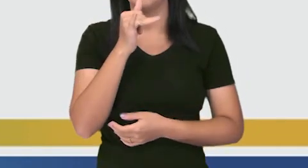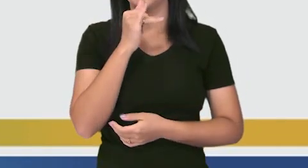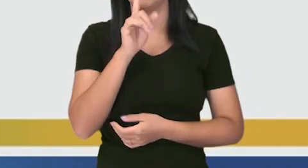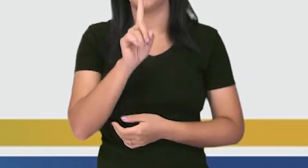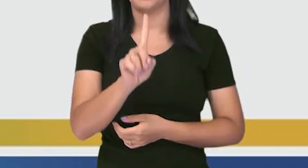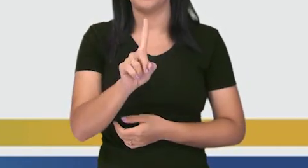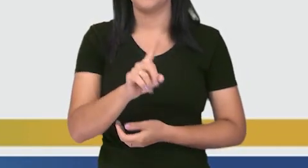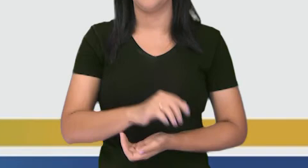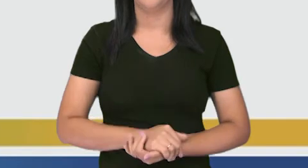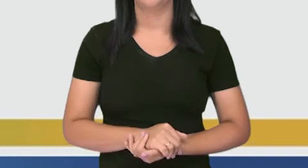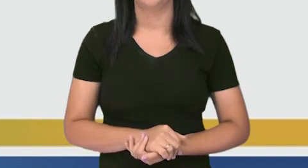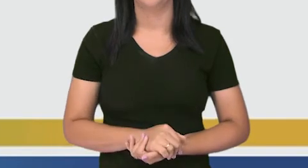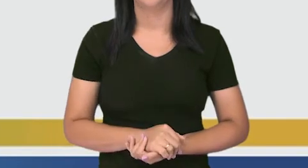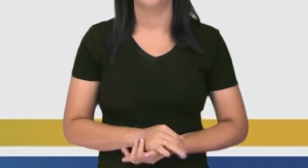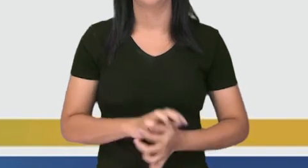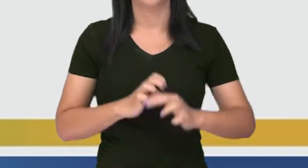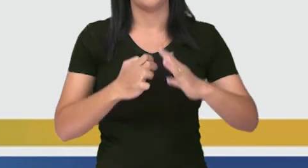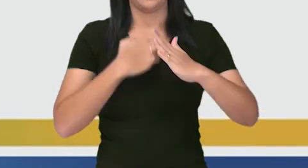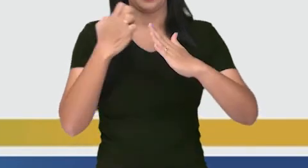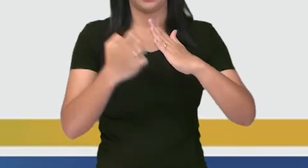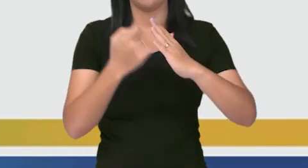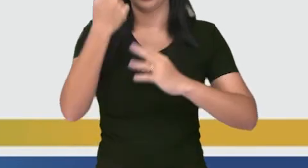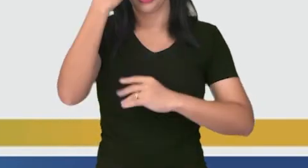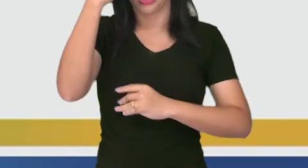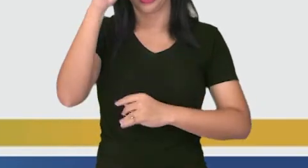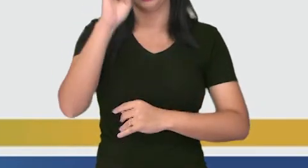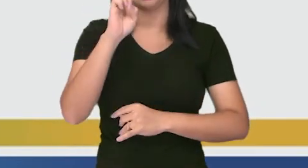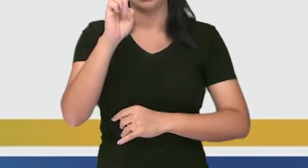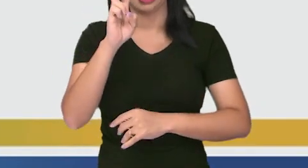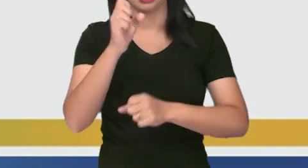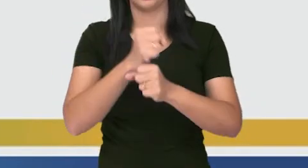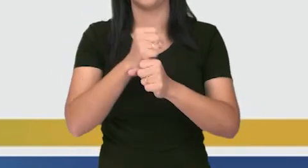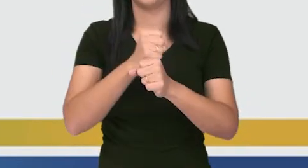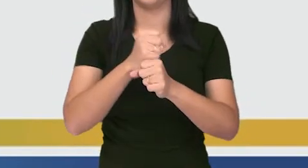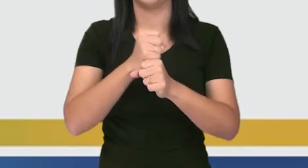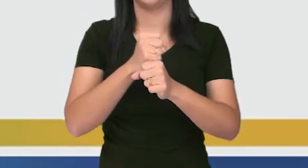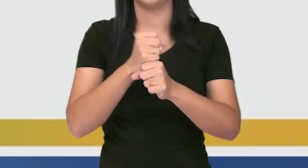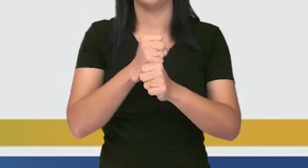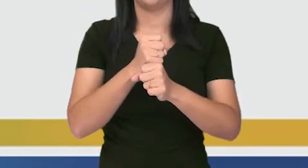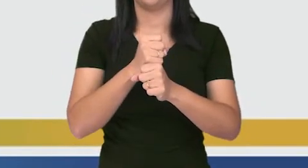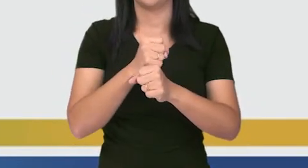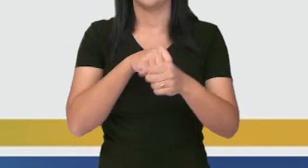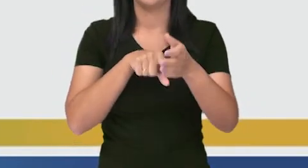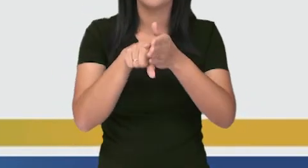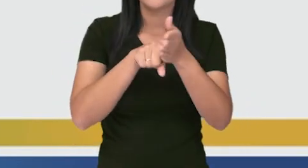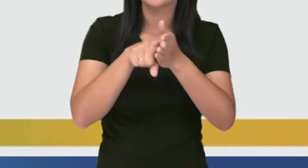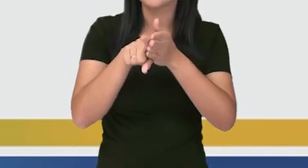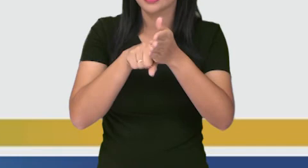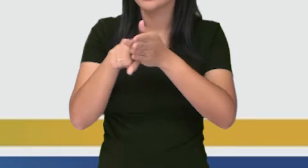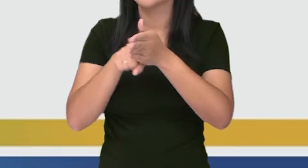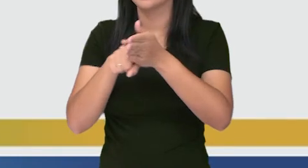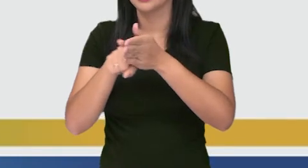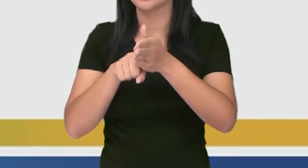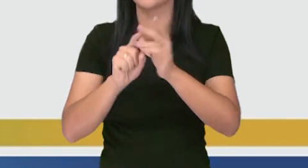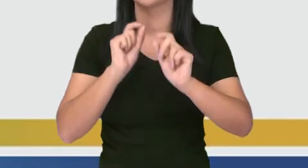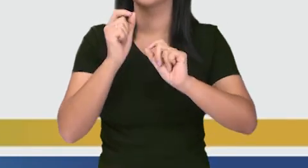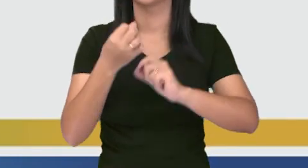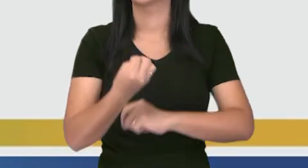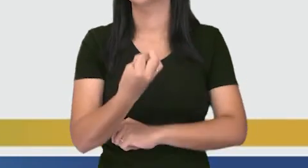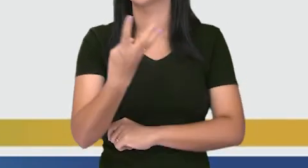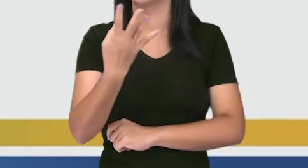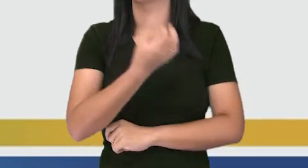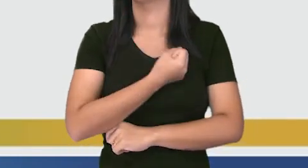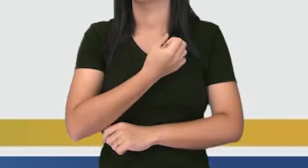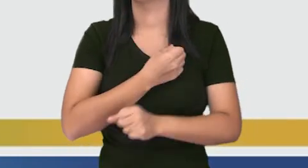1 é uma empresa criada há cinco anos fez um levantamento do